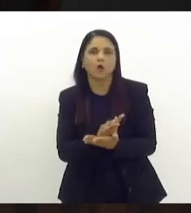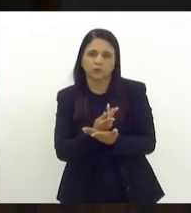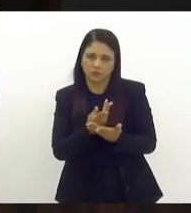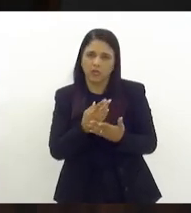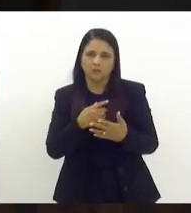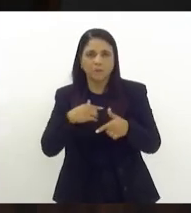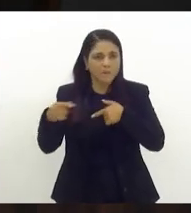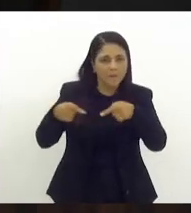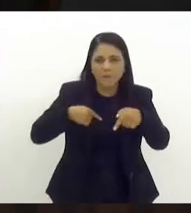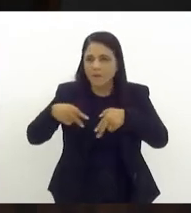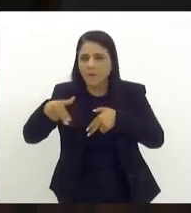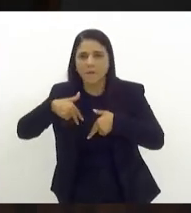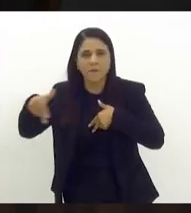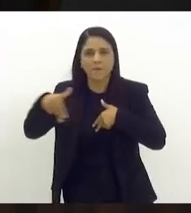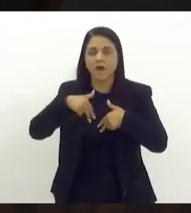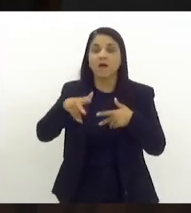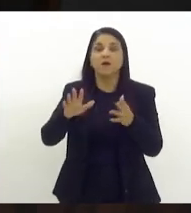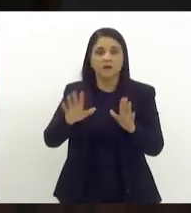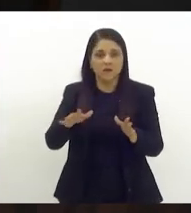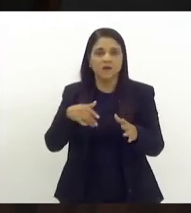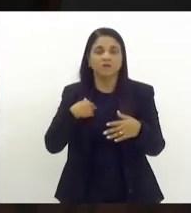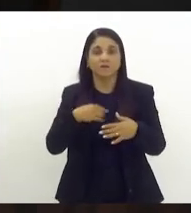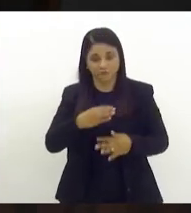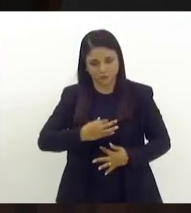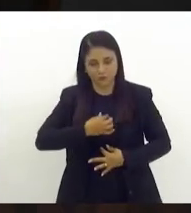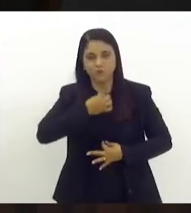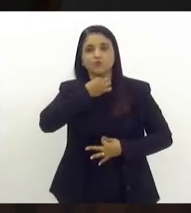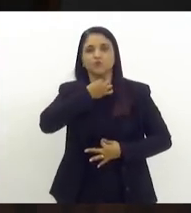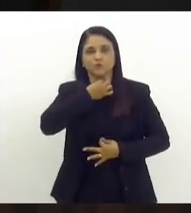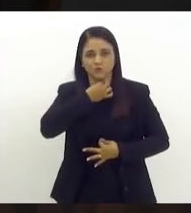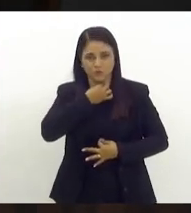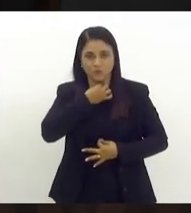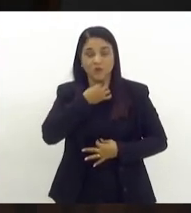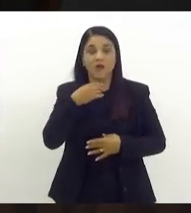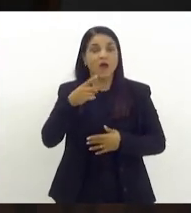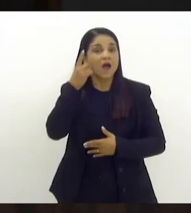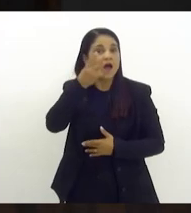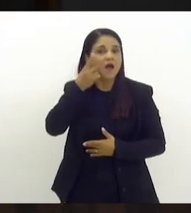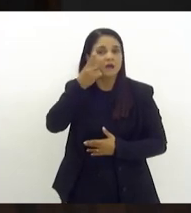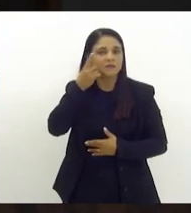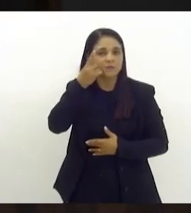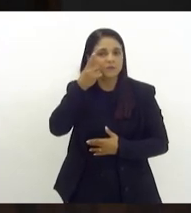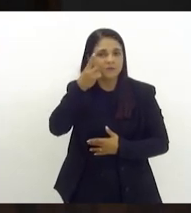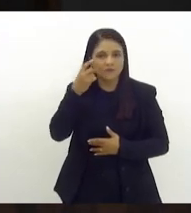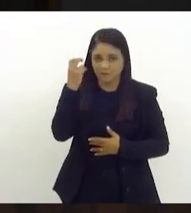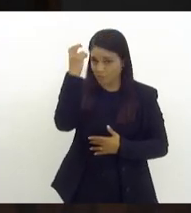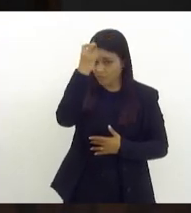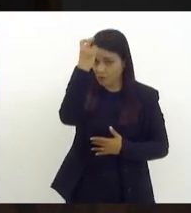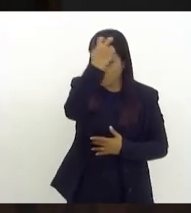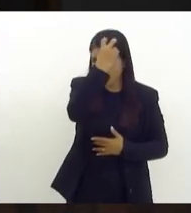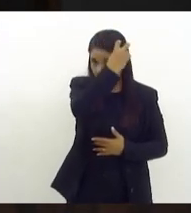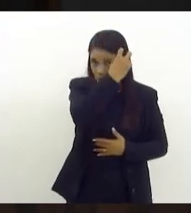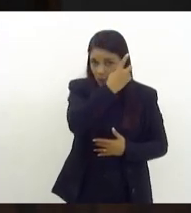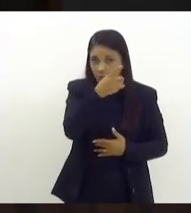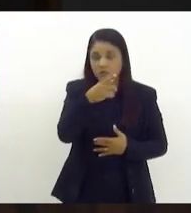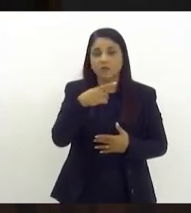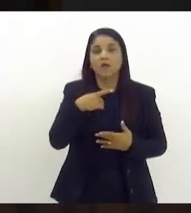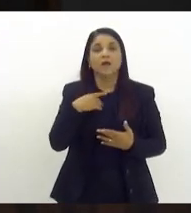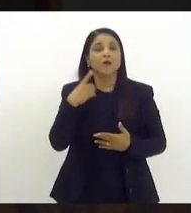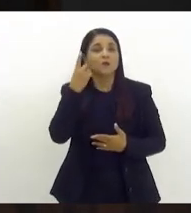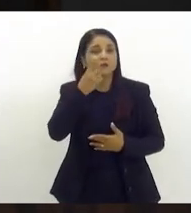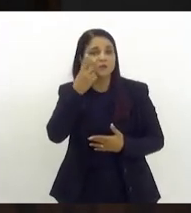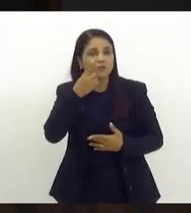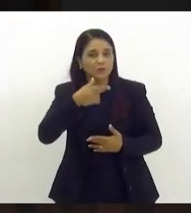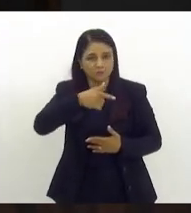Mas, enquanto Vossa Excelência coloca a gravata, a deputada Verônica... O deputado Luiz Paulo está colocando a gravata, Vossa